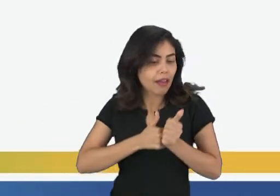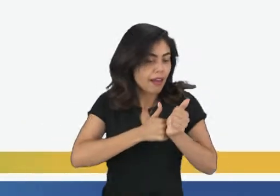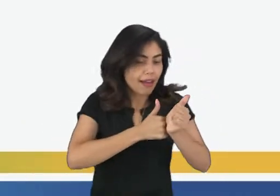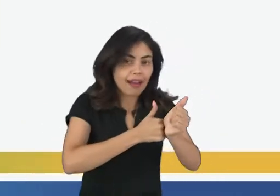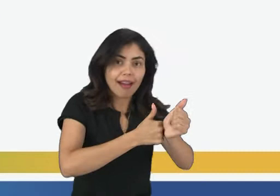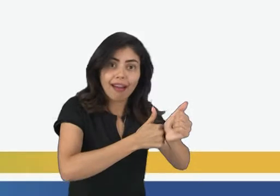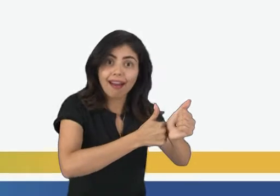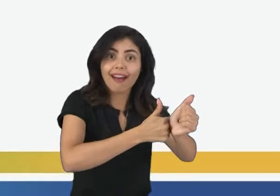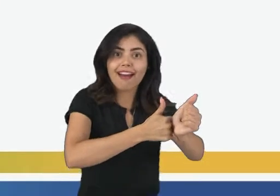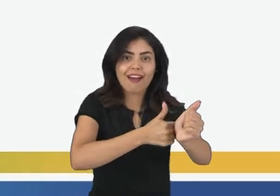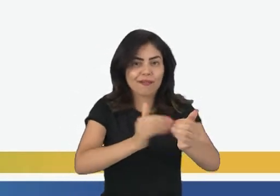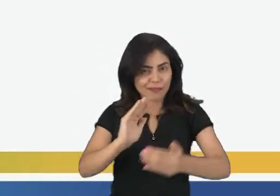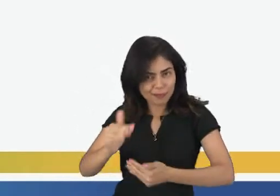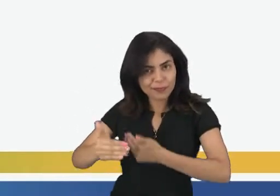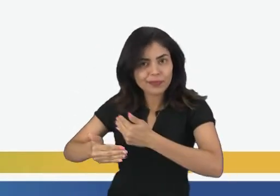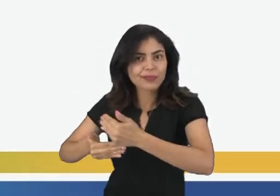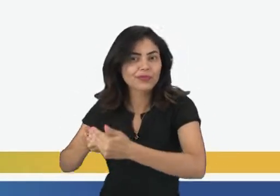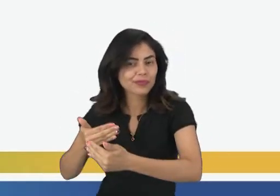acompanhando o